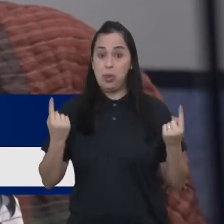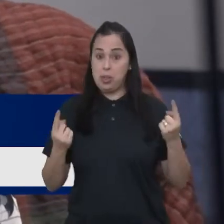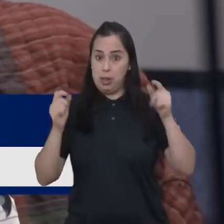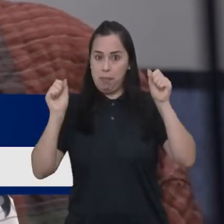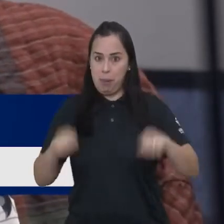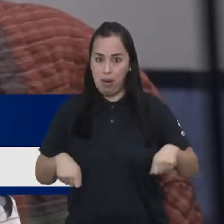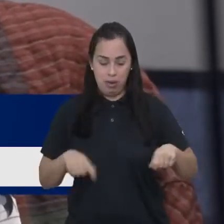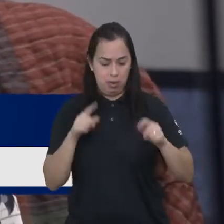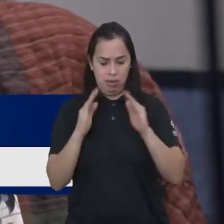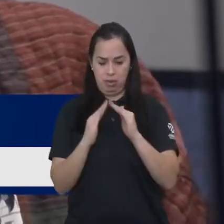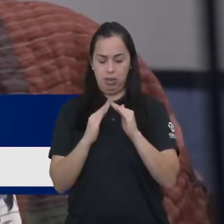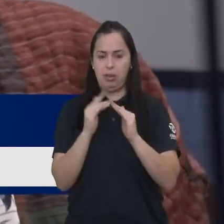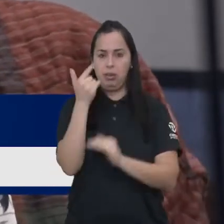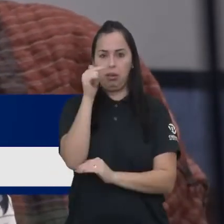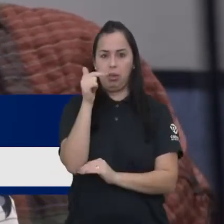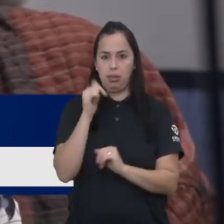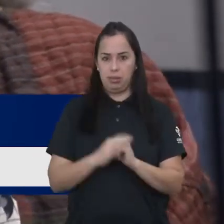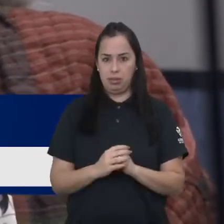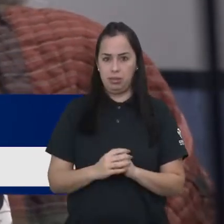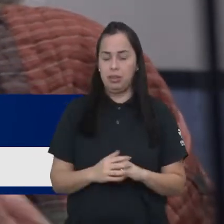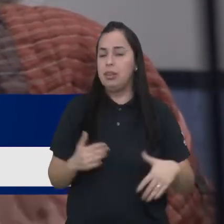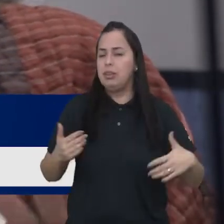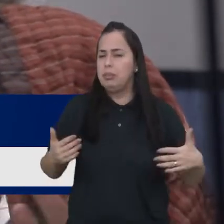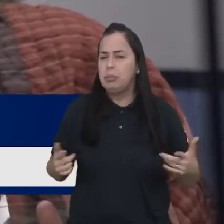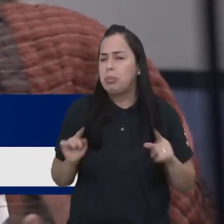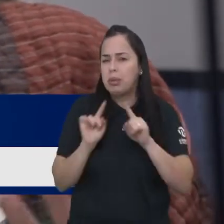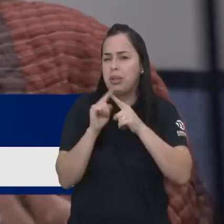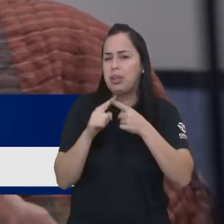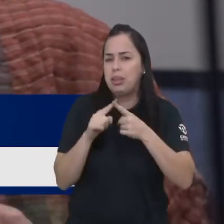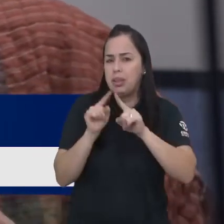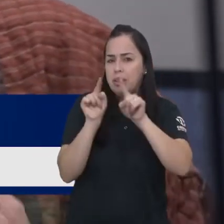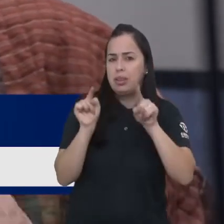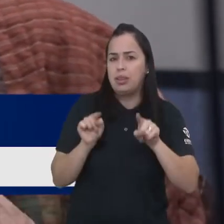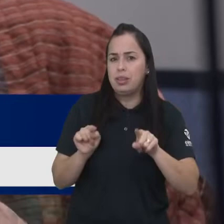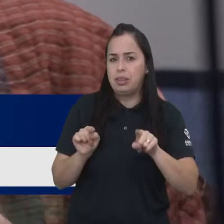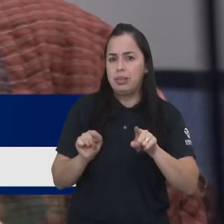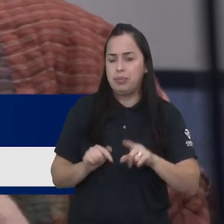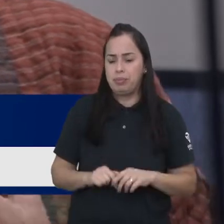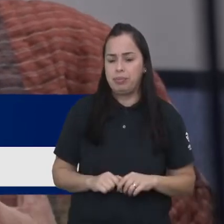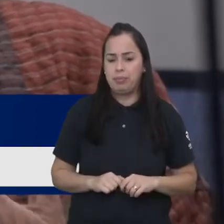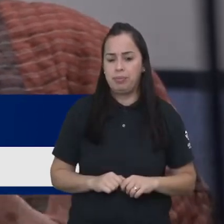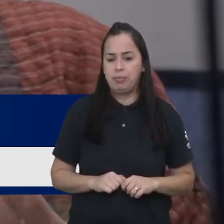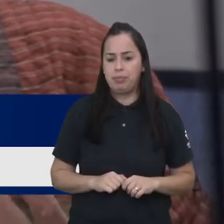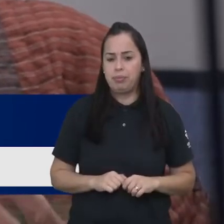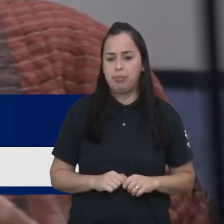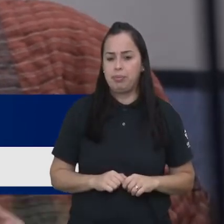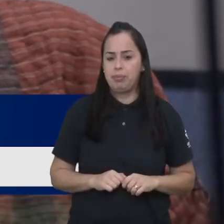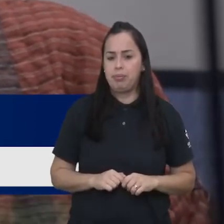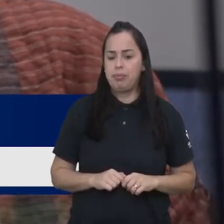Então, você vê que que a é,